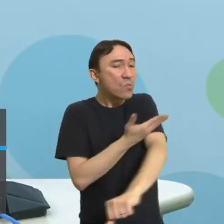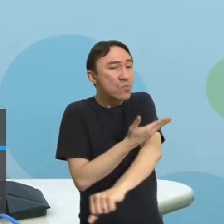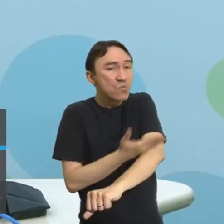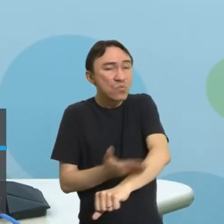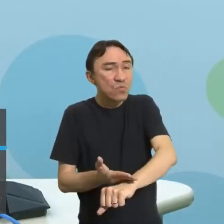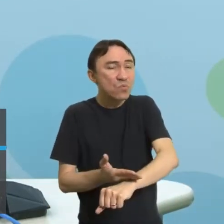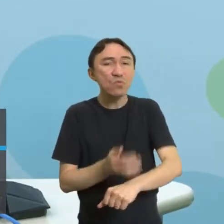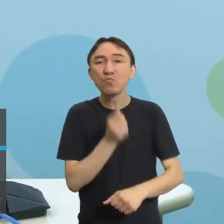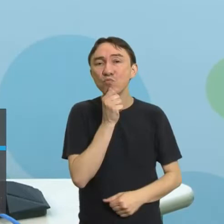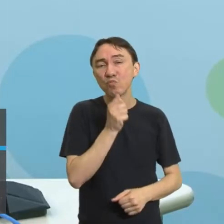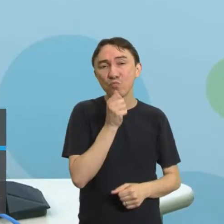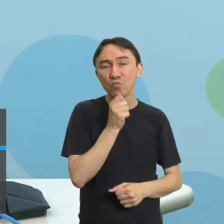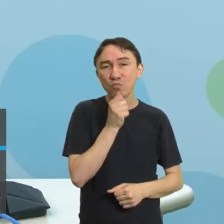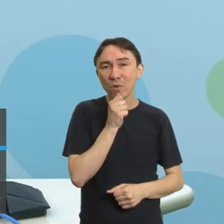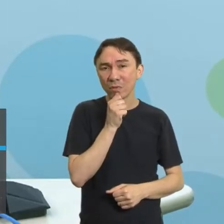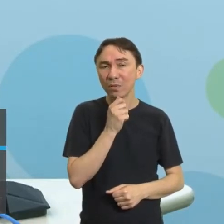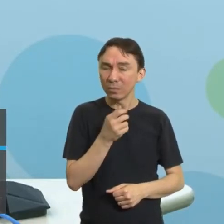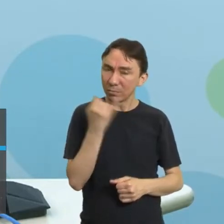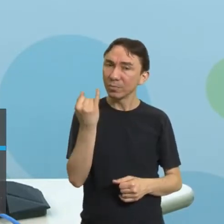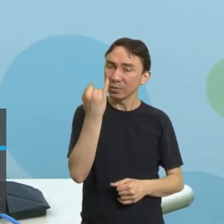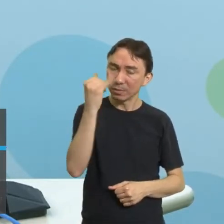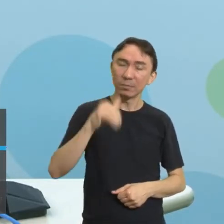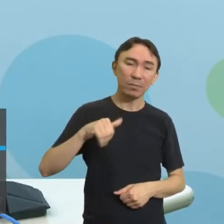tratar ou fazer as coisas, porque